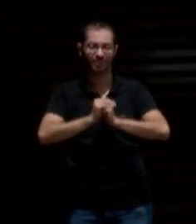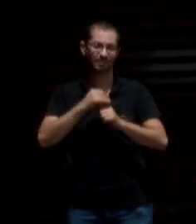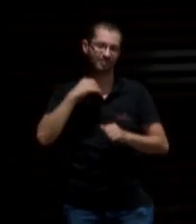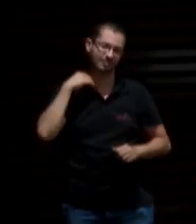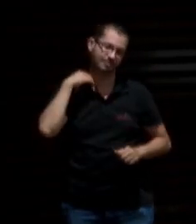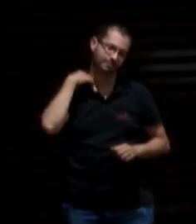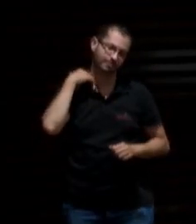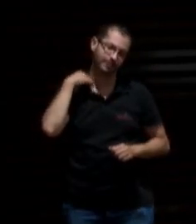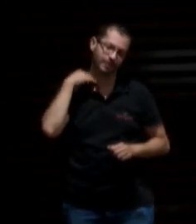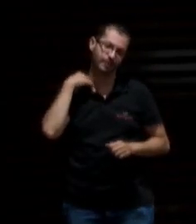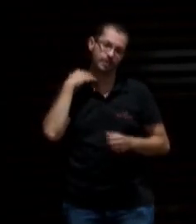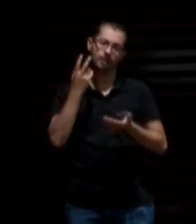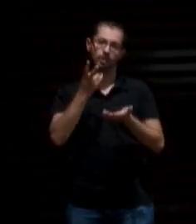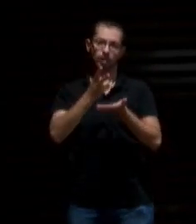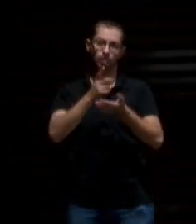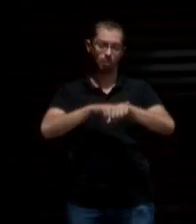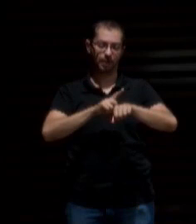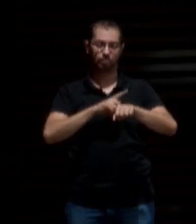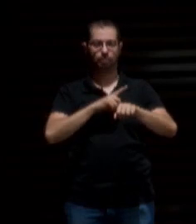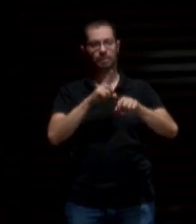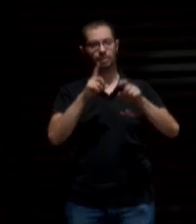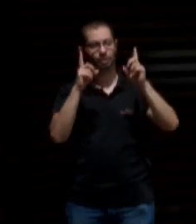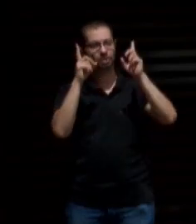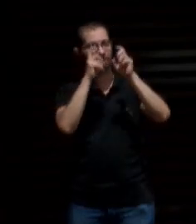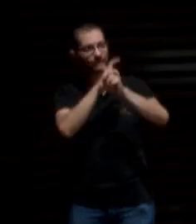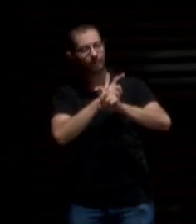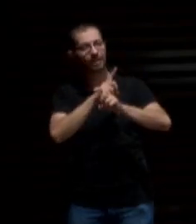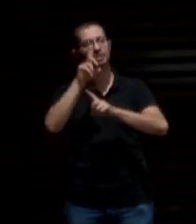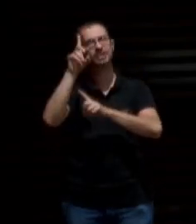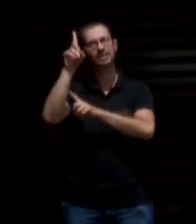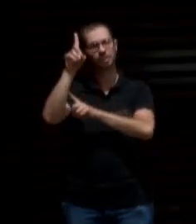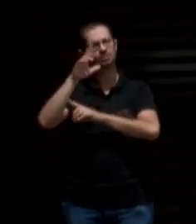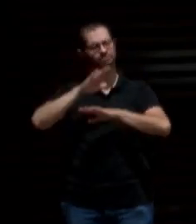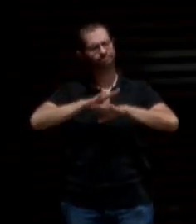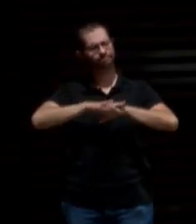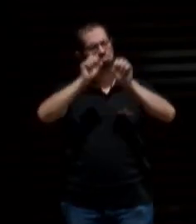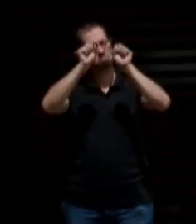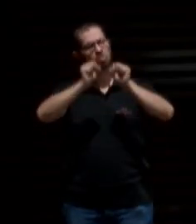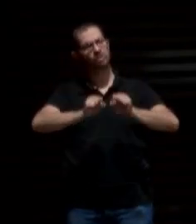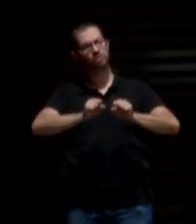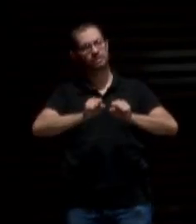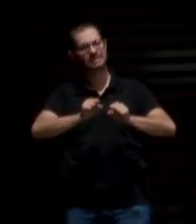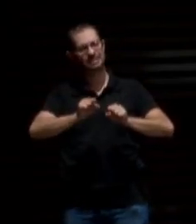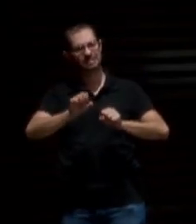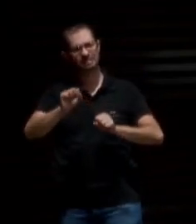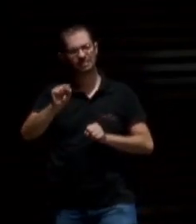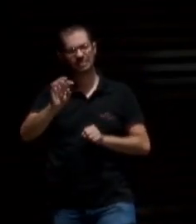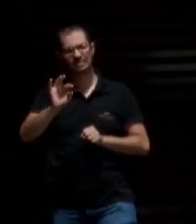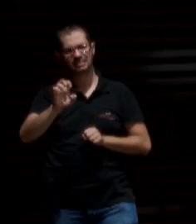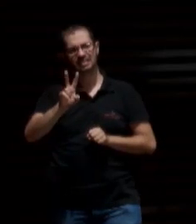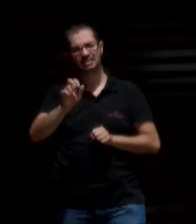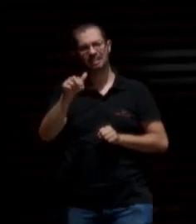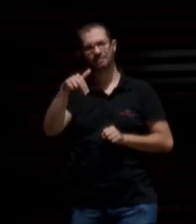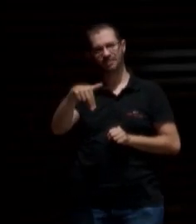Ele, no momento da dificuldade, ele virá de maneira poderosa sobre os seus. Estevão estava a ponto de ser apedrejado, mas ele recebeu uma visita